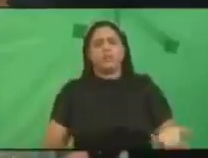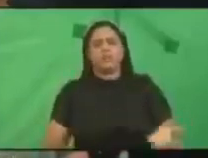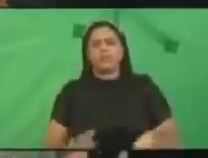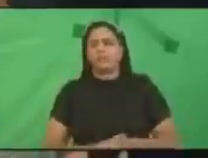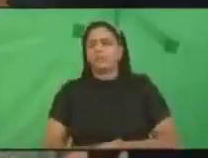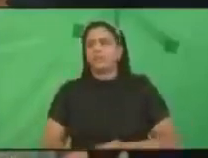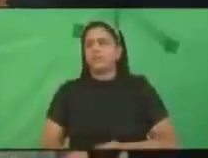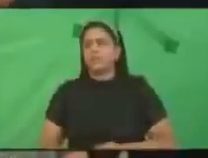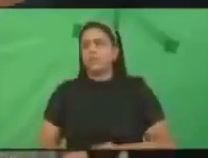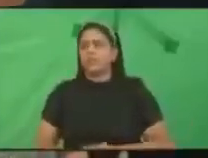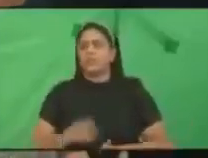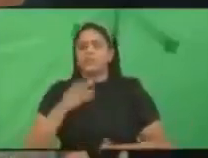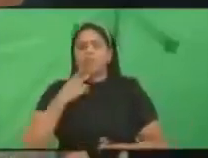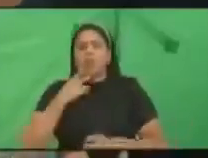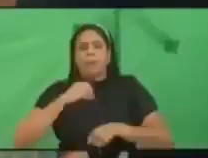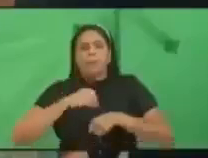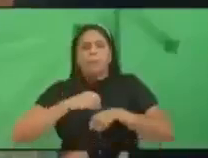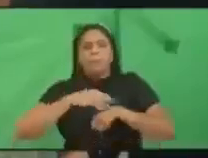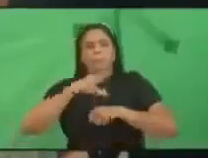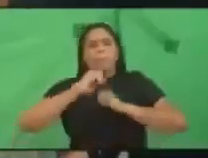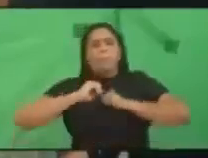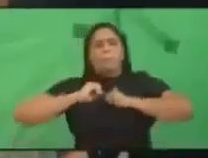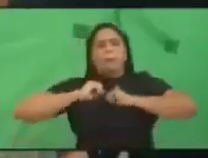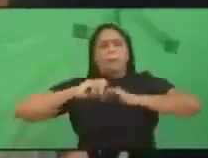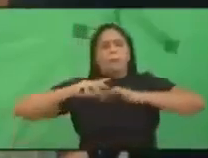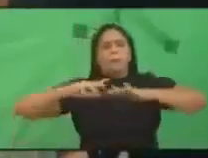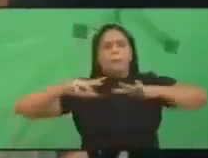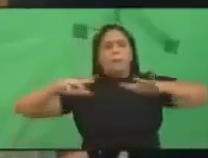Quem se propaga mais?